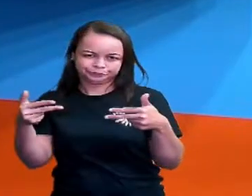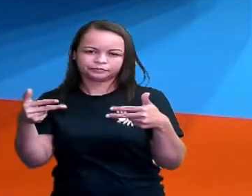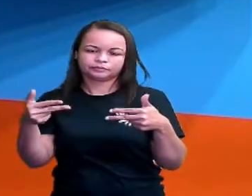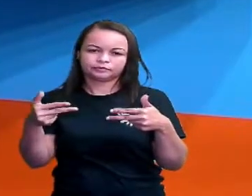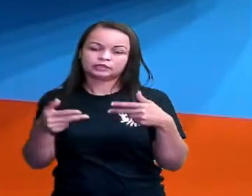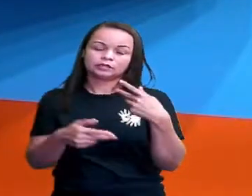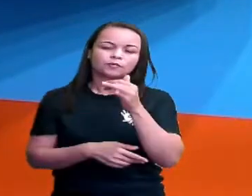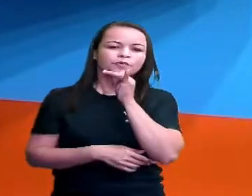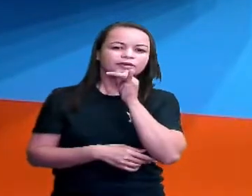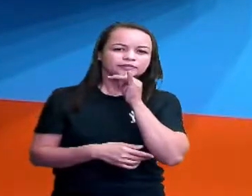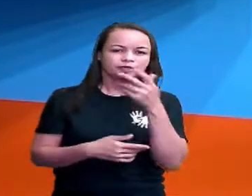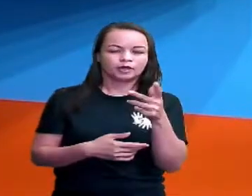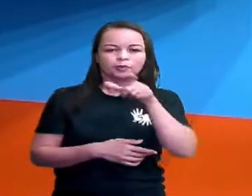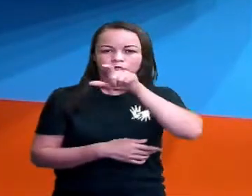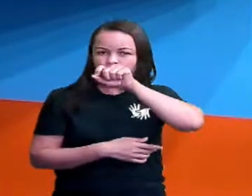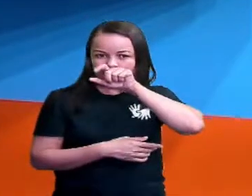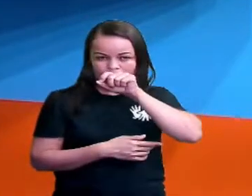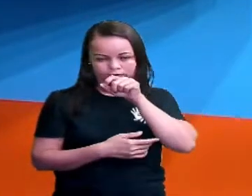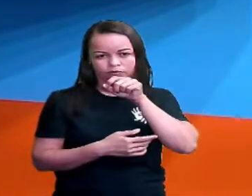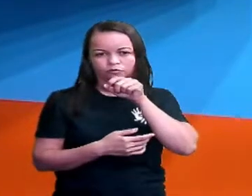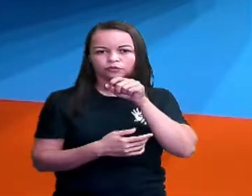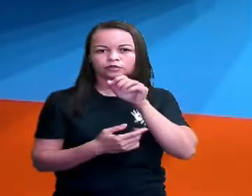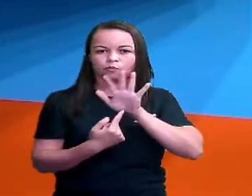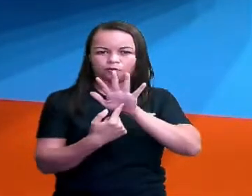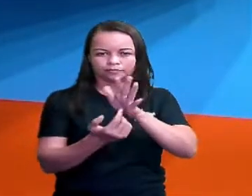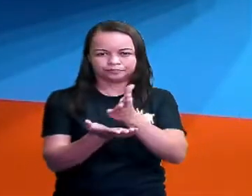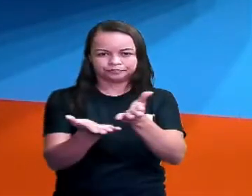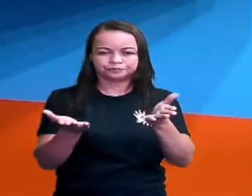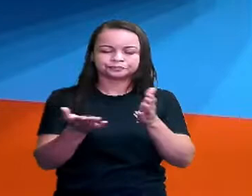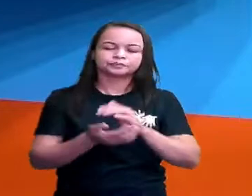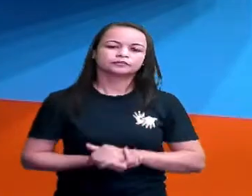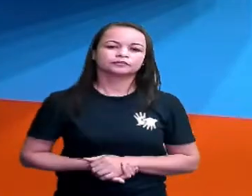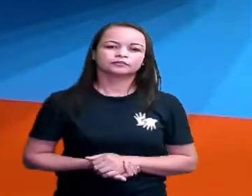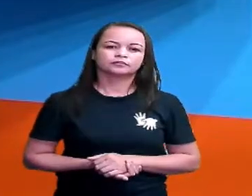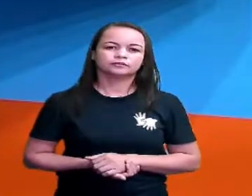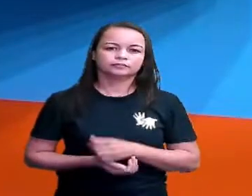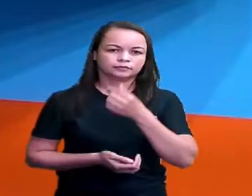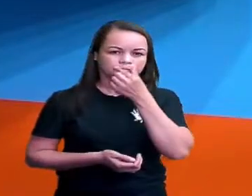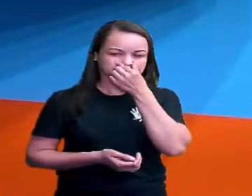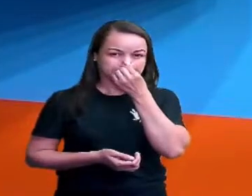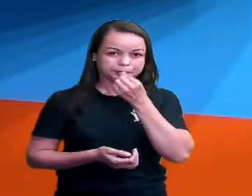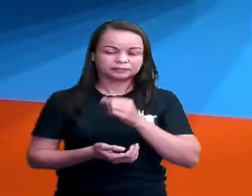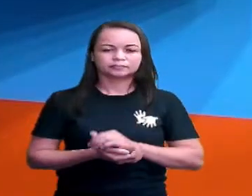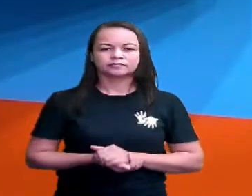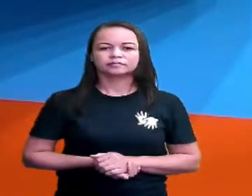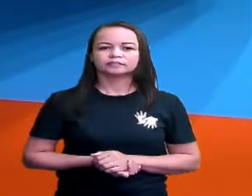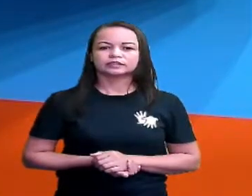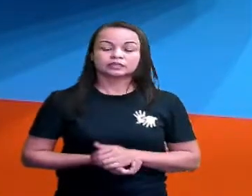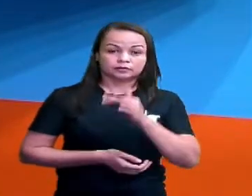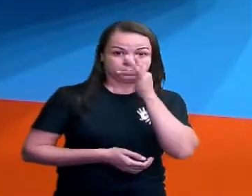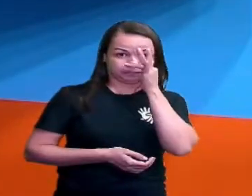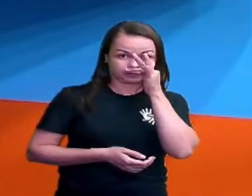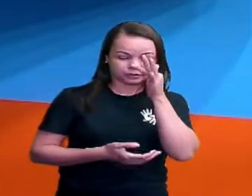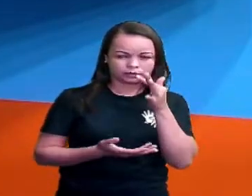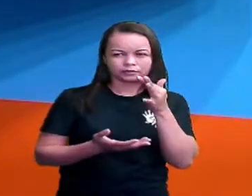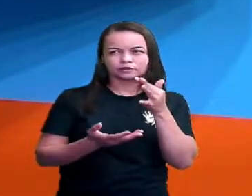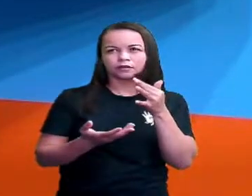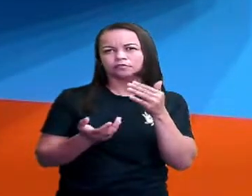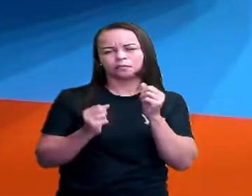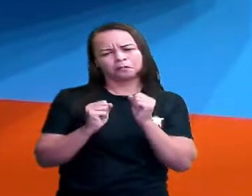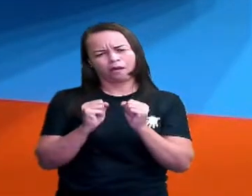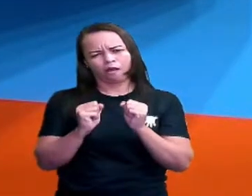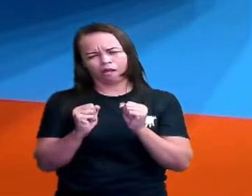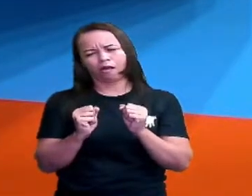caso desse exemplo aí dos pássaros que eu dei para vocês. E no caso das plantações, né, pode haver uma